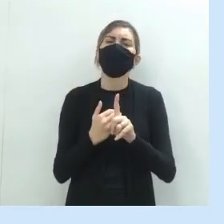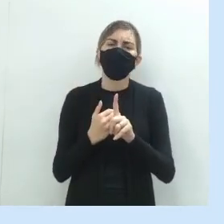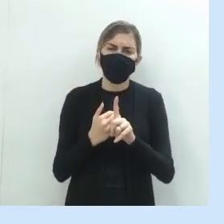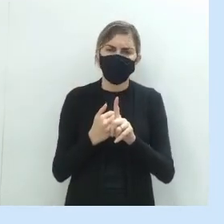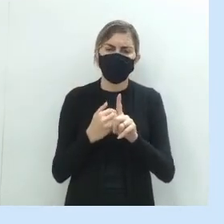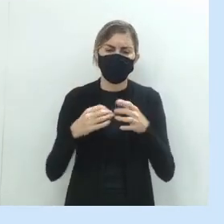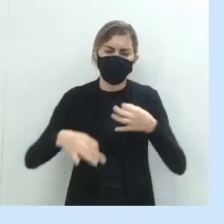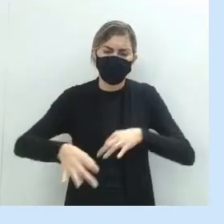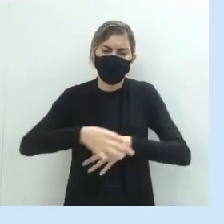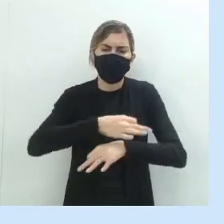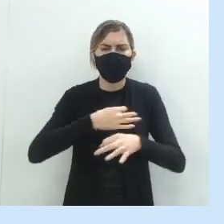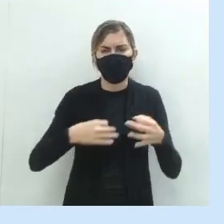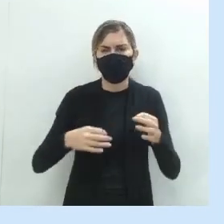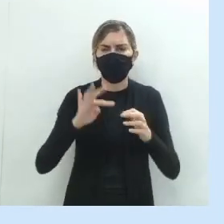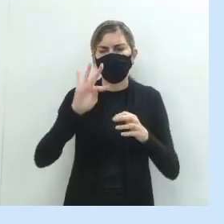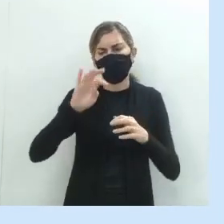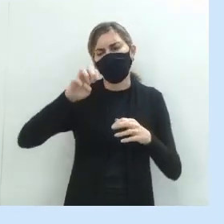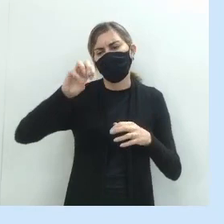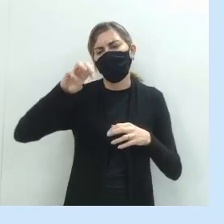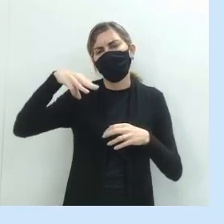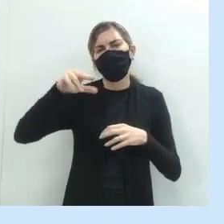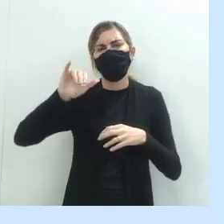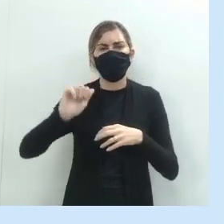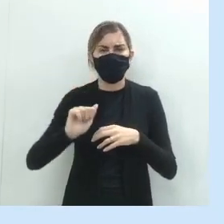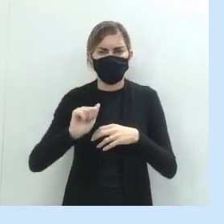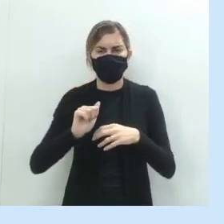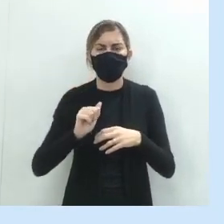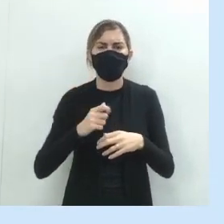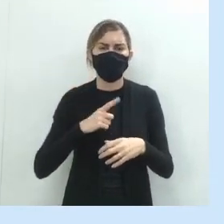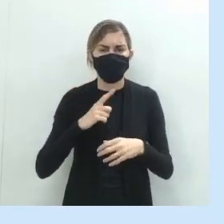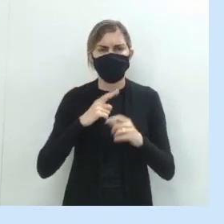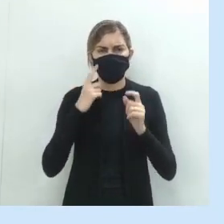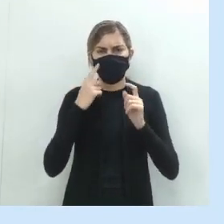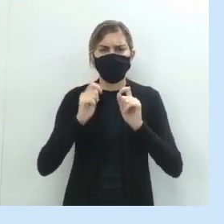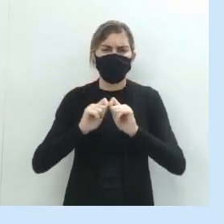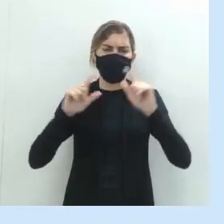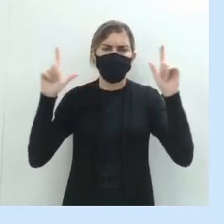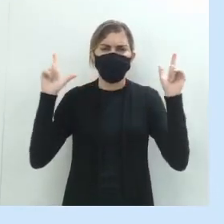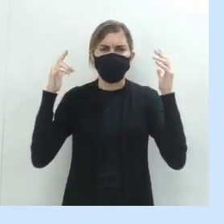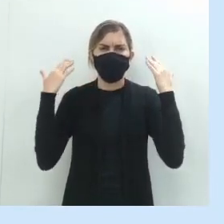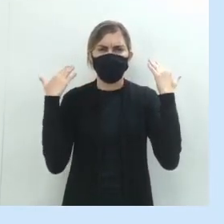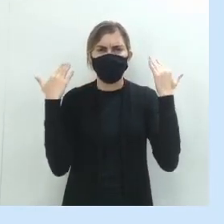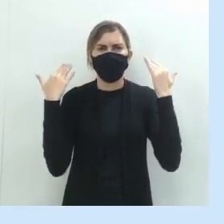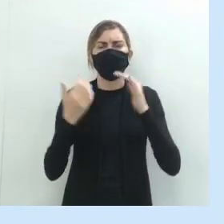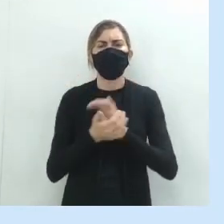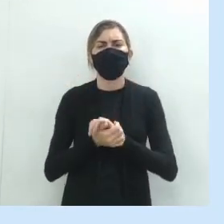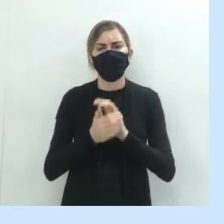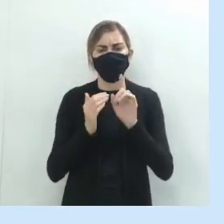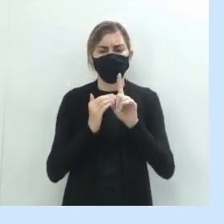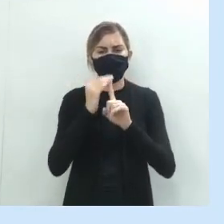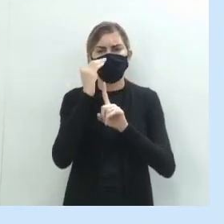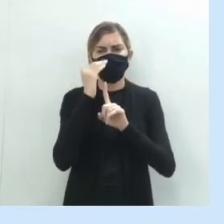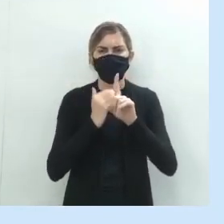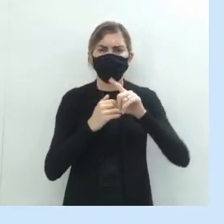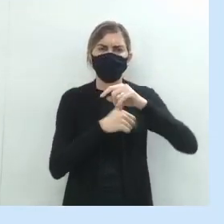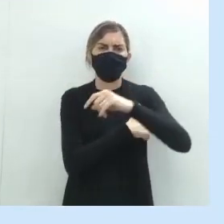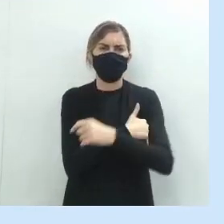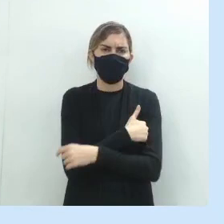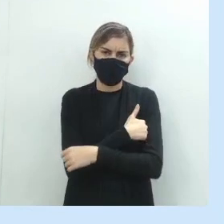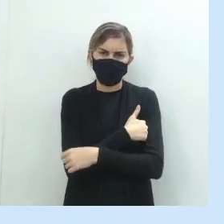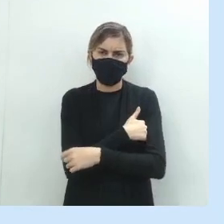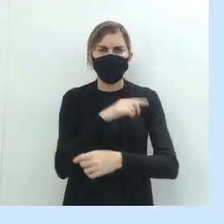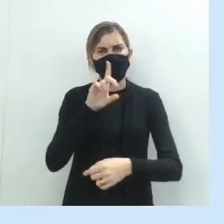estado de agitação térmica. Muito bem, nós temos em tela o exemplo de um termômetro, mas não é um